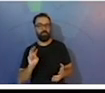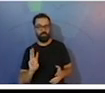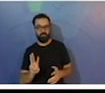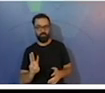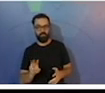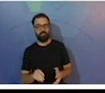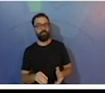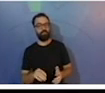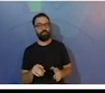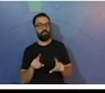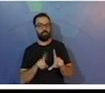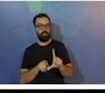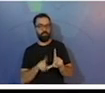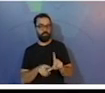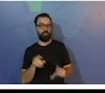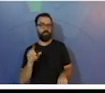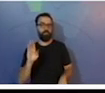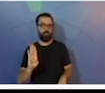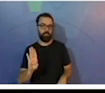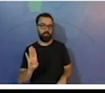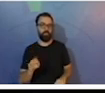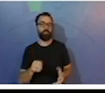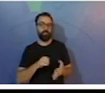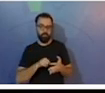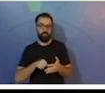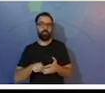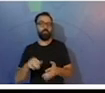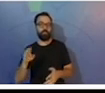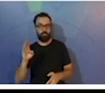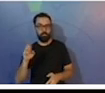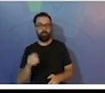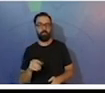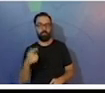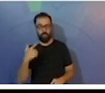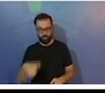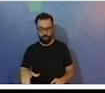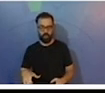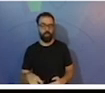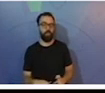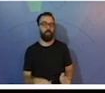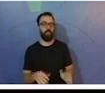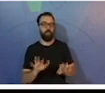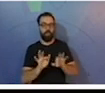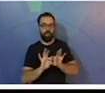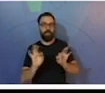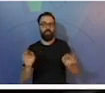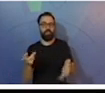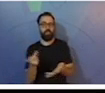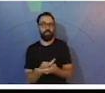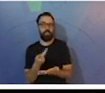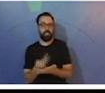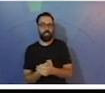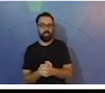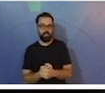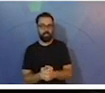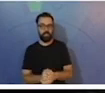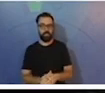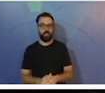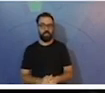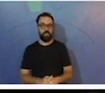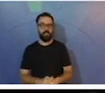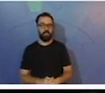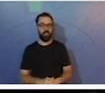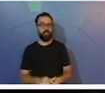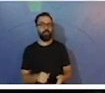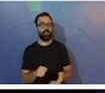a letra B. Lembram que é reescrever aquelas frases incorretas? Na página 142. E terão que